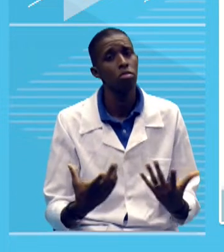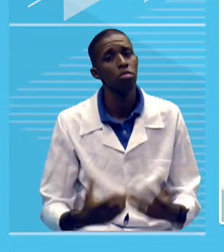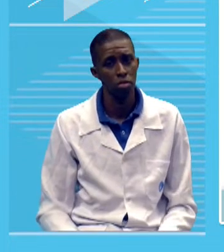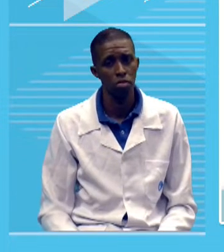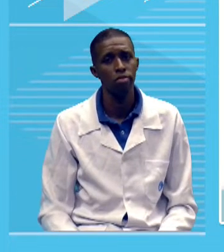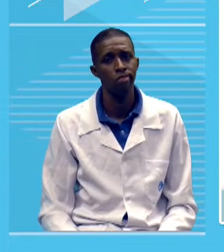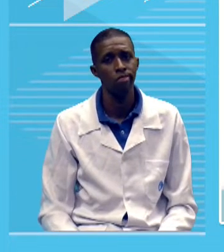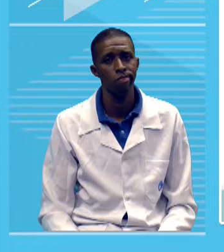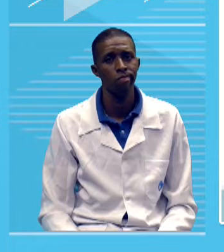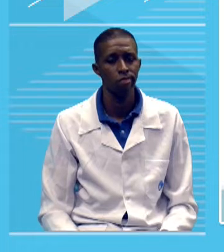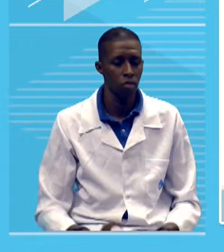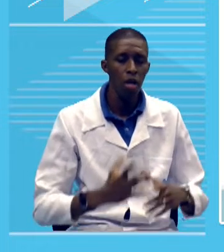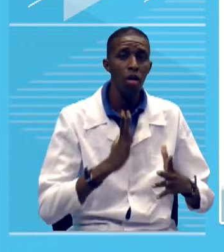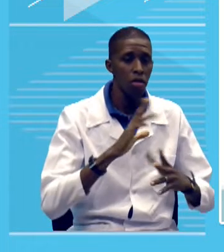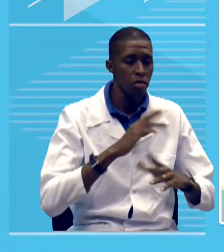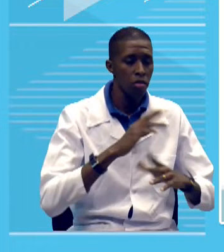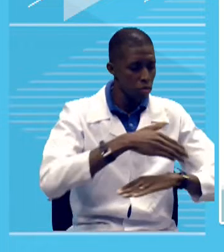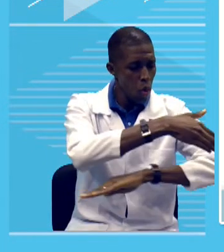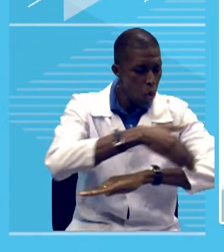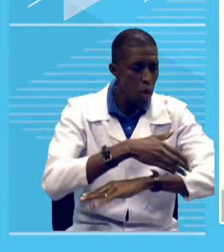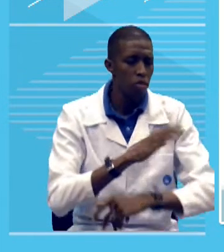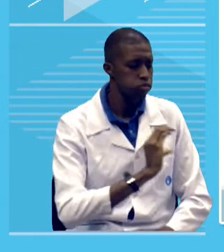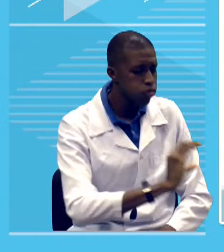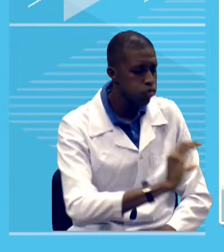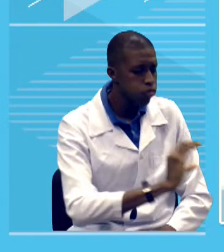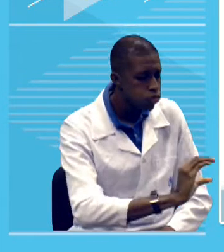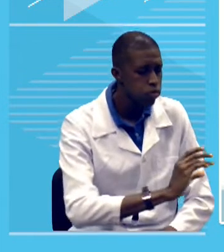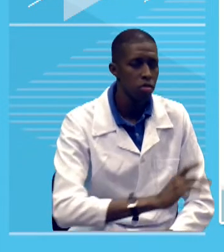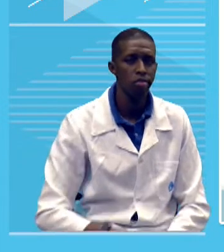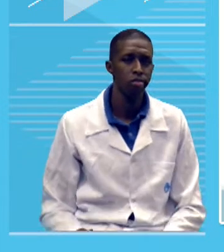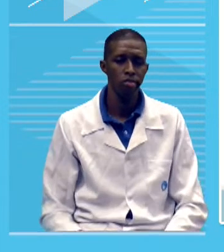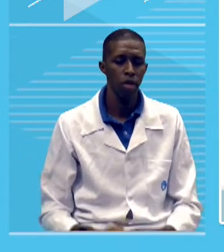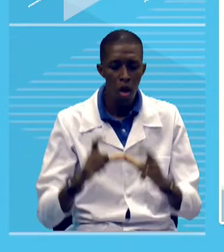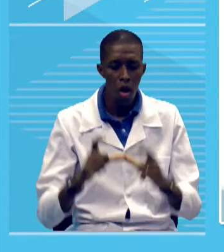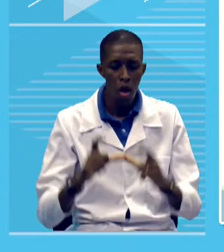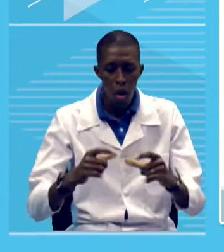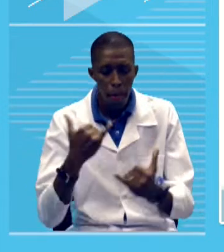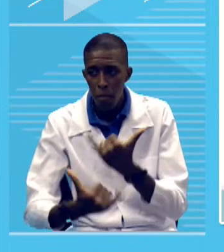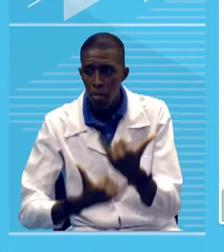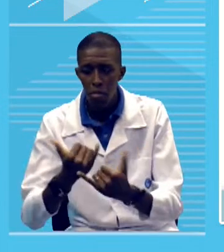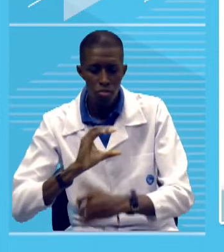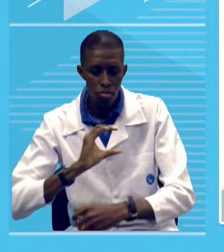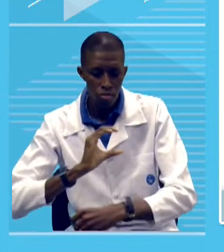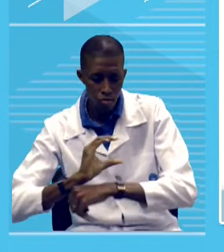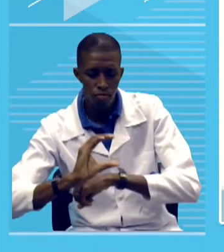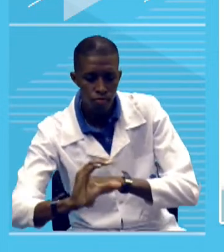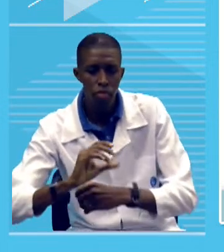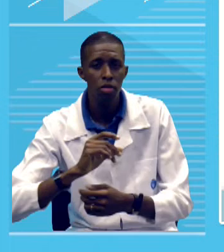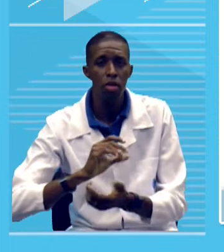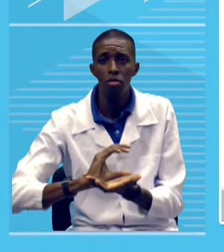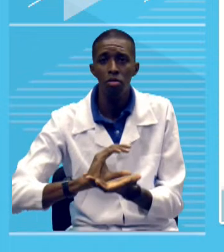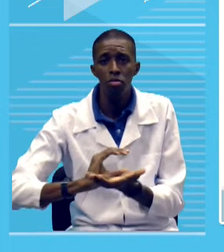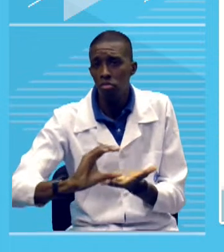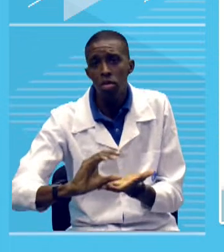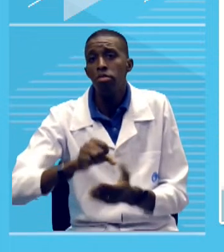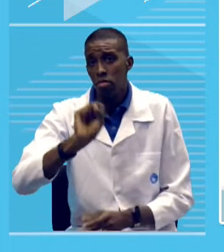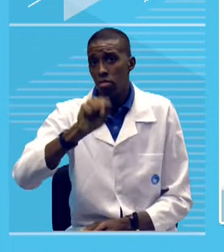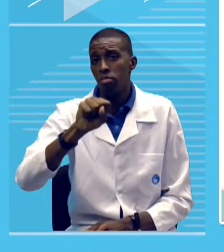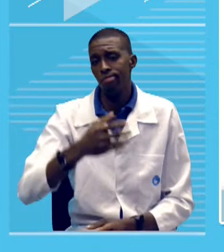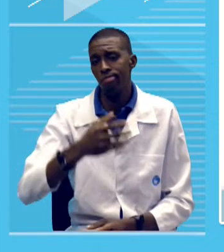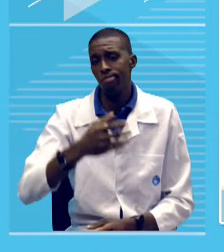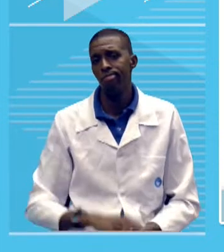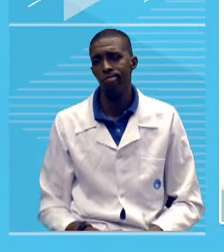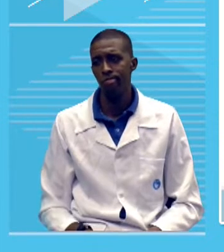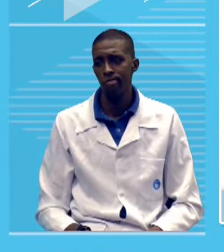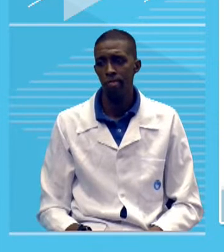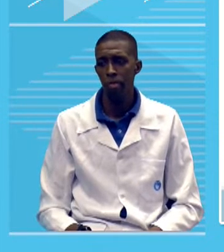sempre muita verba É isso aí E aí galera conceito inicial da aula economia